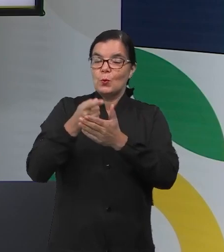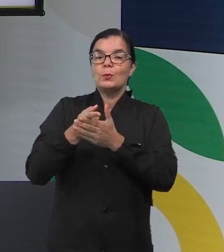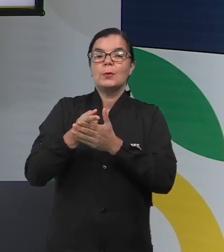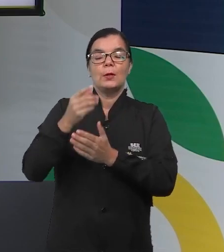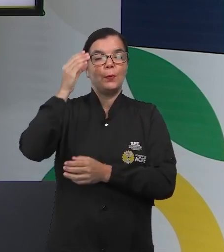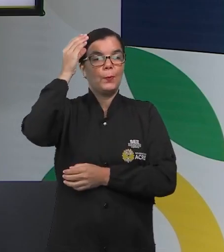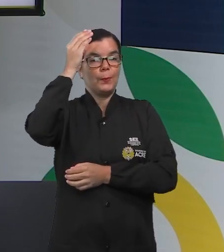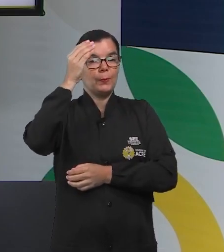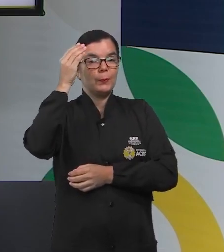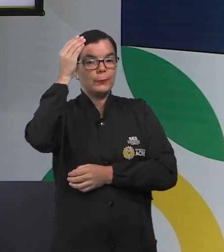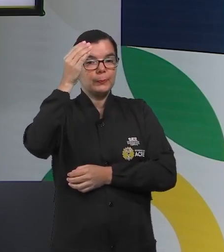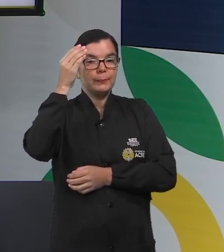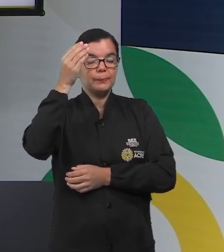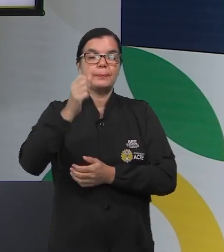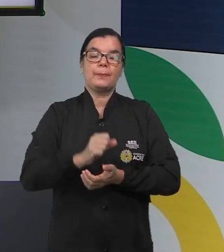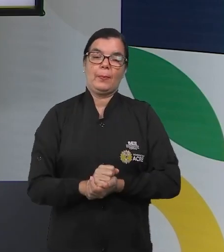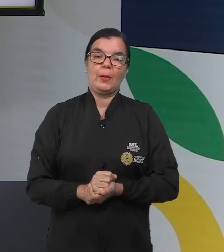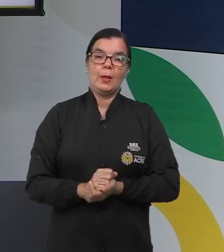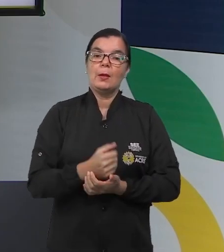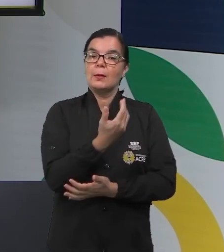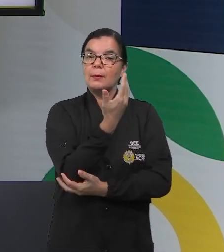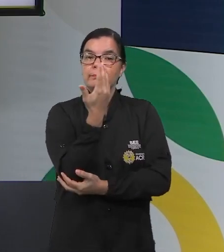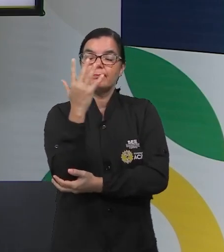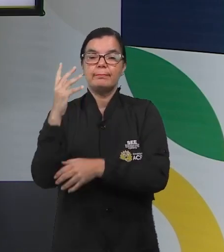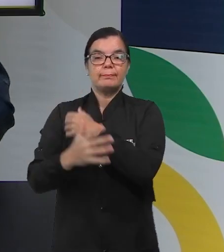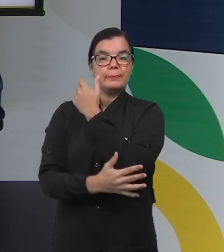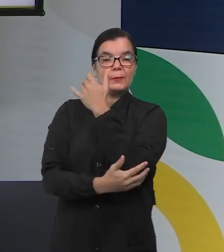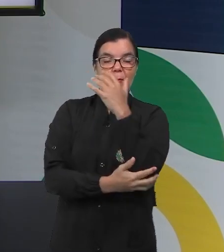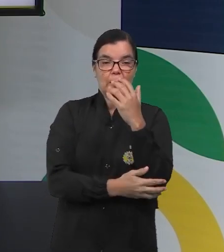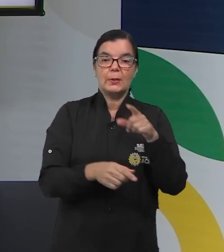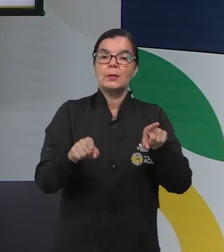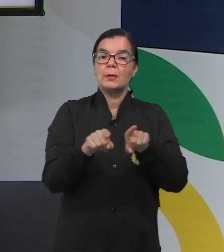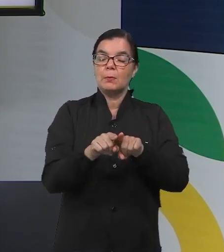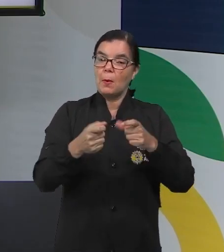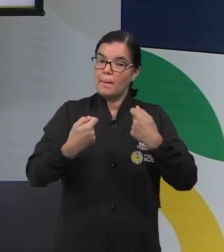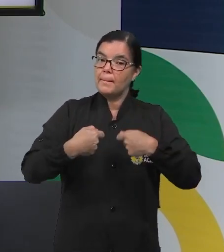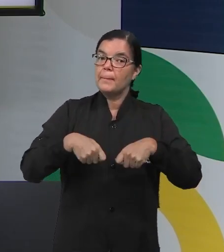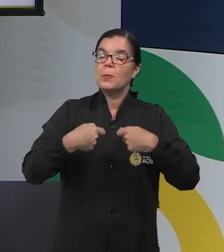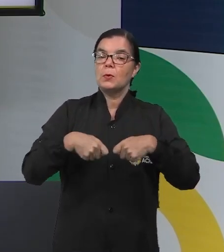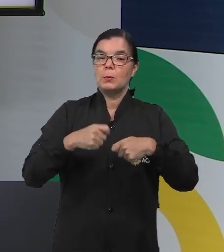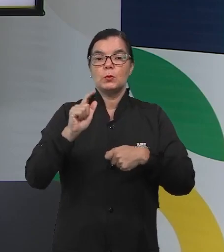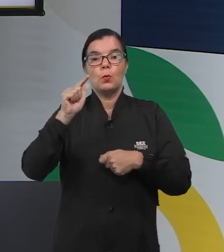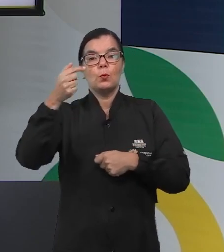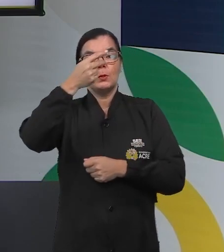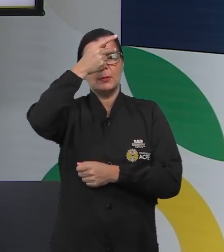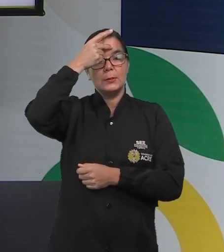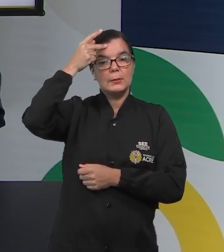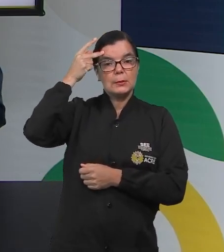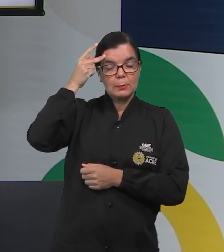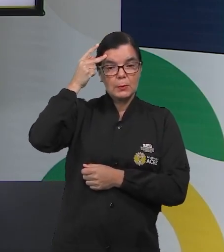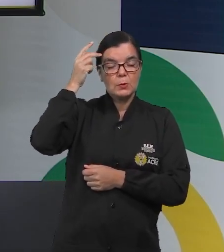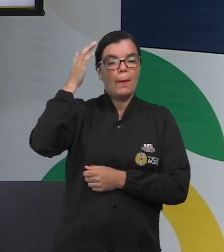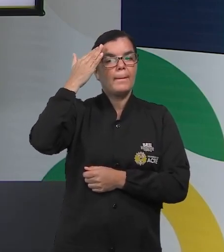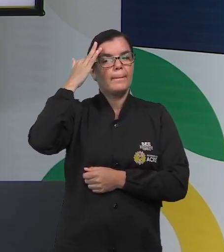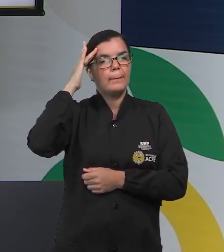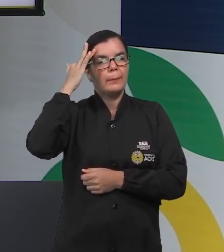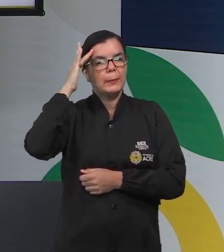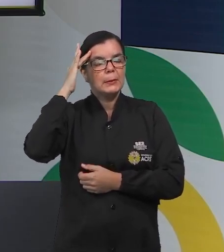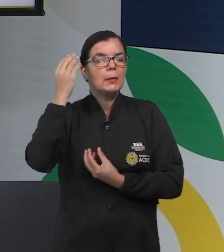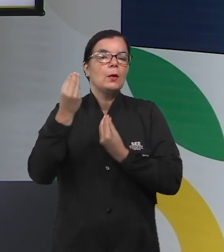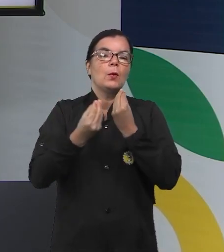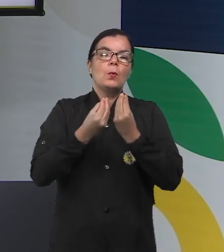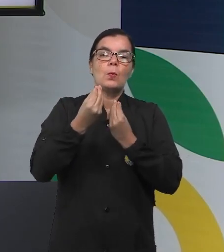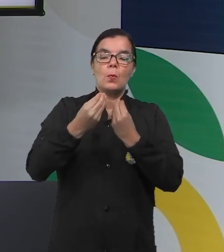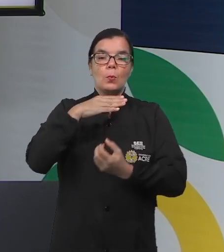consumo consciente, sobre a consciência ecológica, ou seja, nós podemos levar outras pessoas também a refletirem sobre as